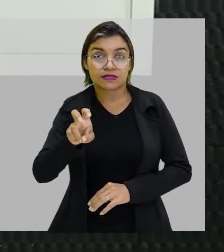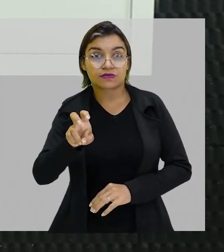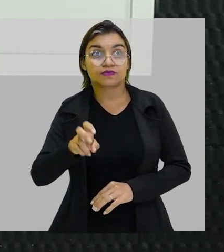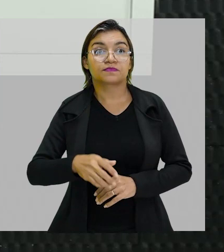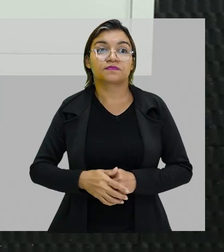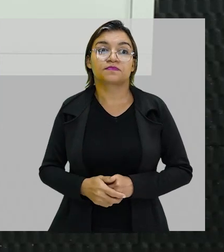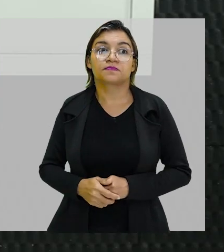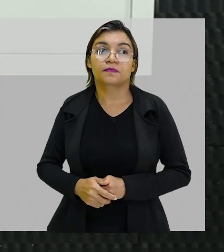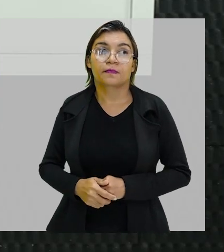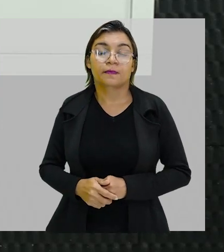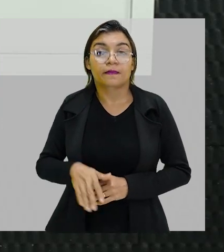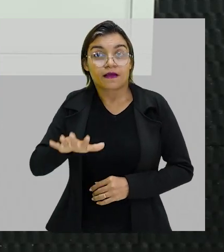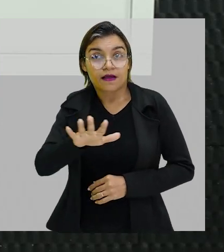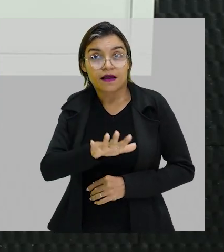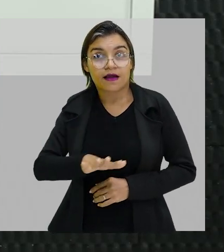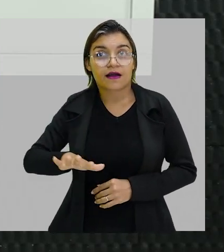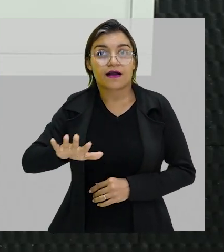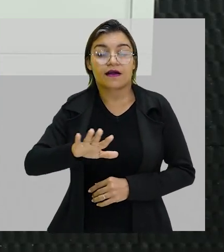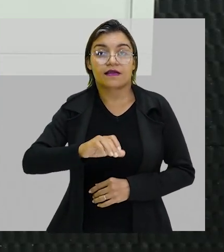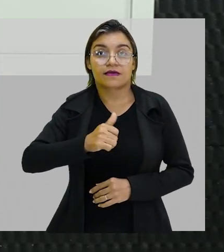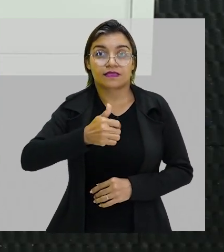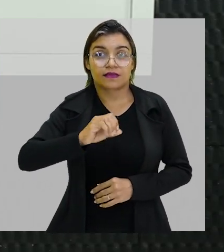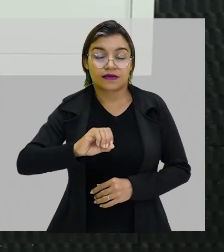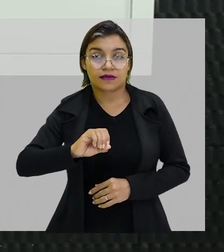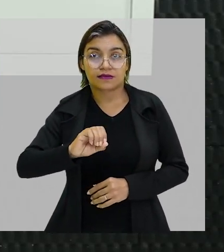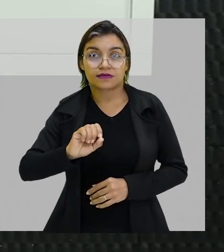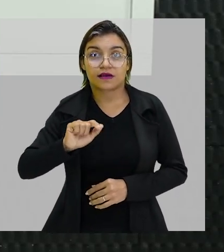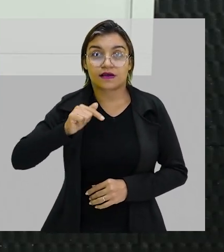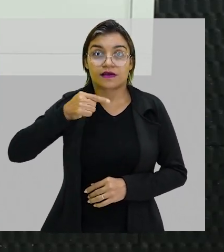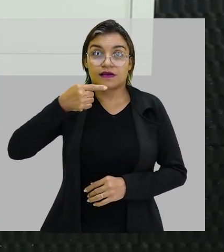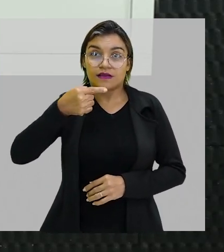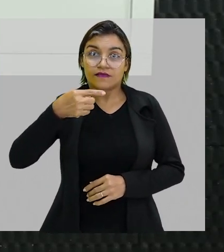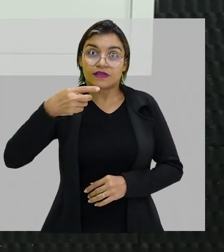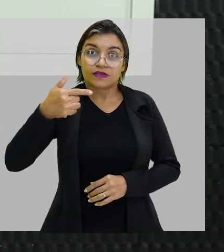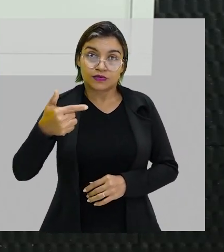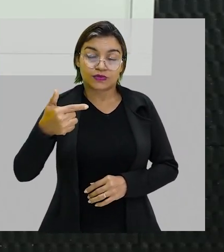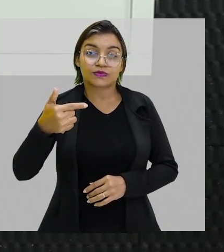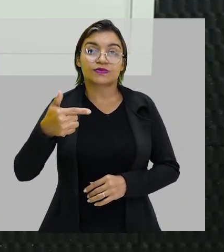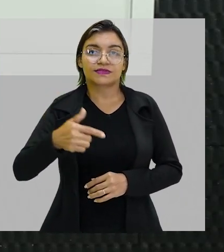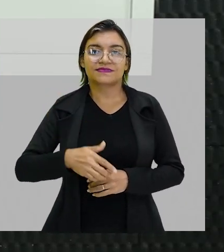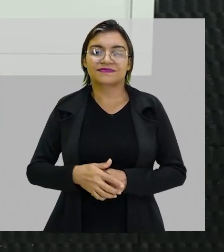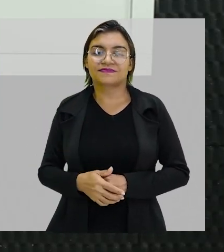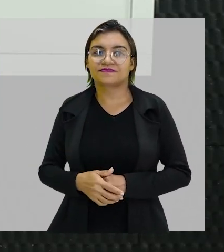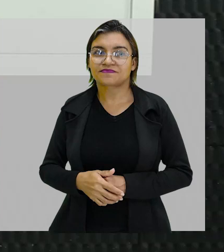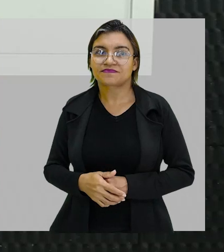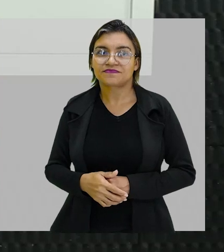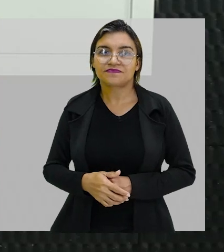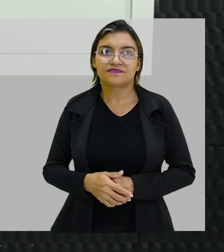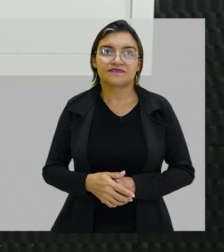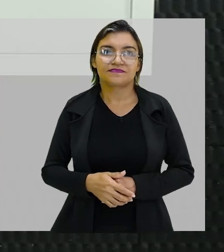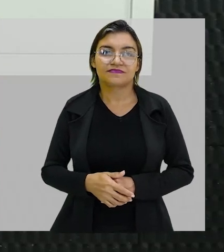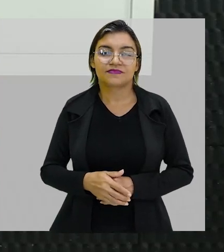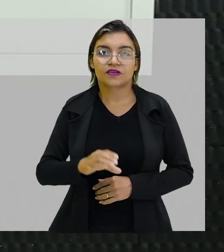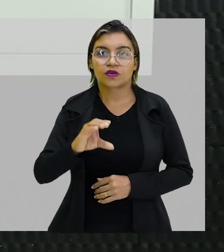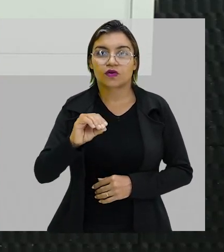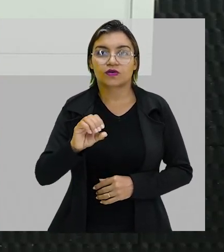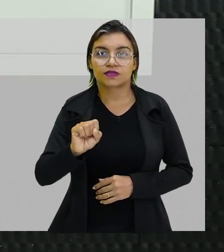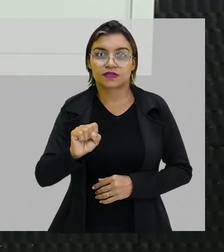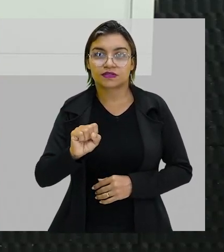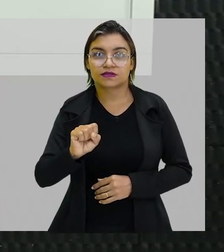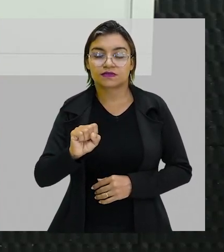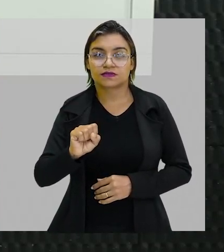1. A área é 10 a menos 2, não é? Ou 1 vezes 10 a menos 2. Tá ok? E o cosseno de zero é